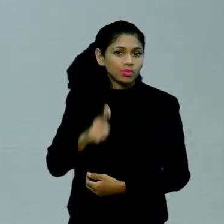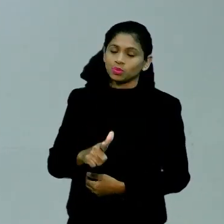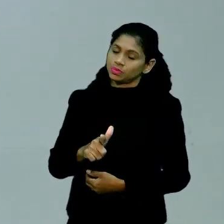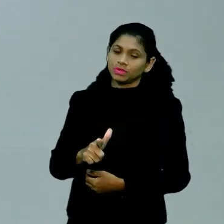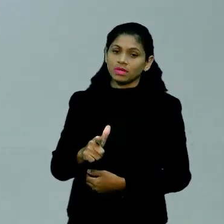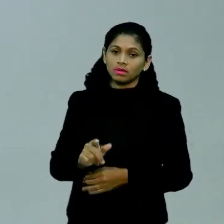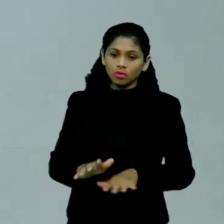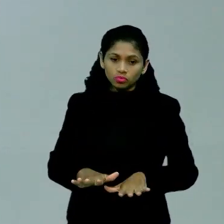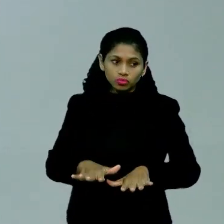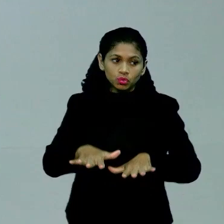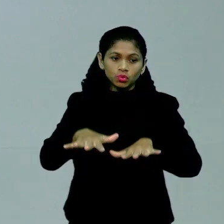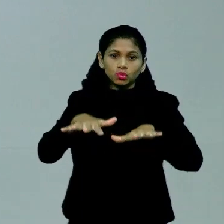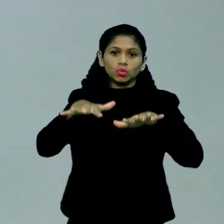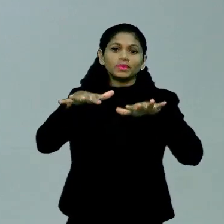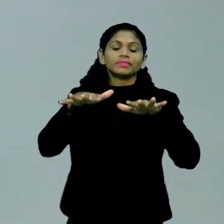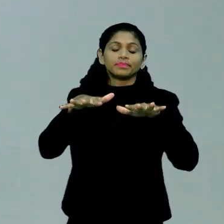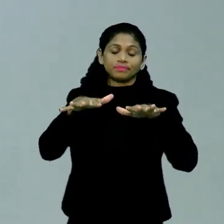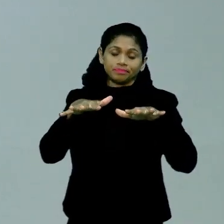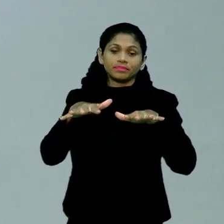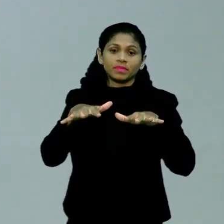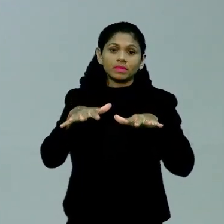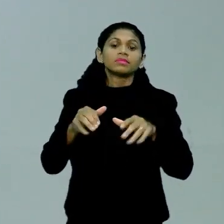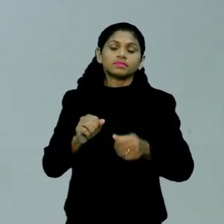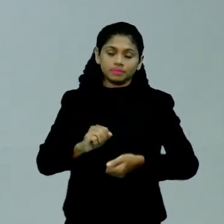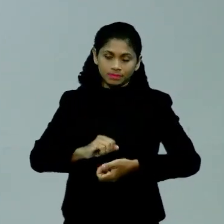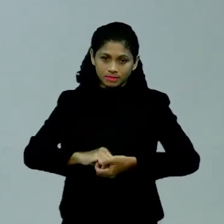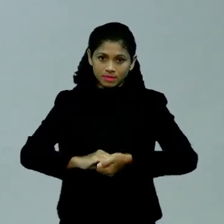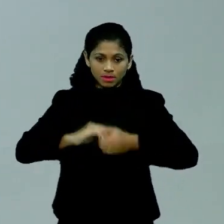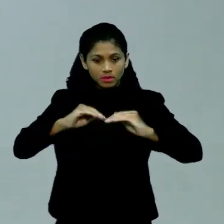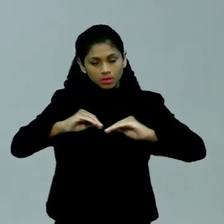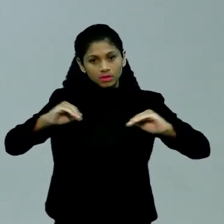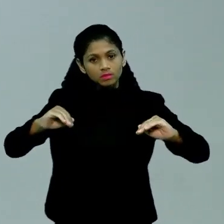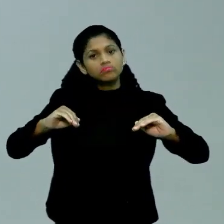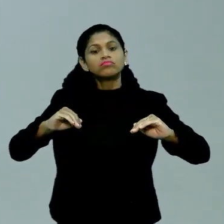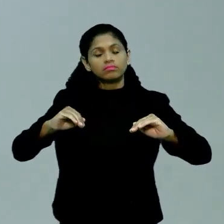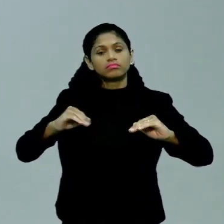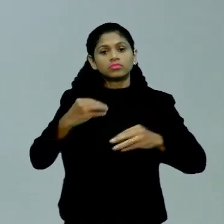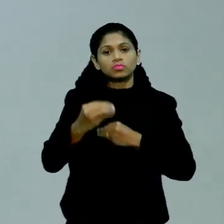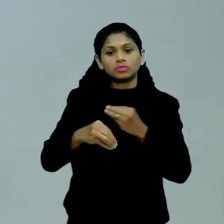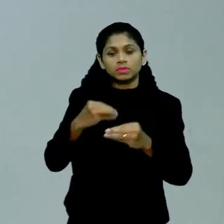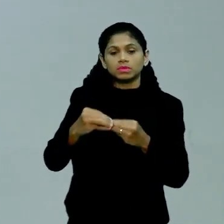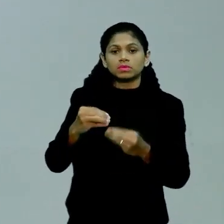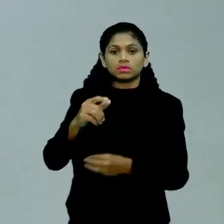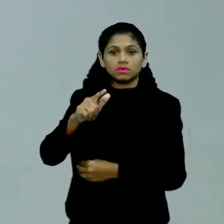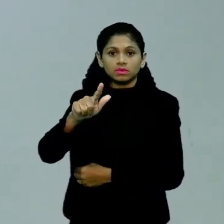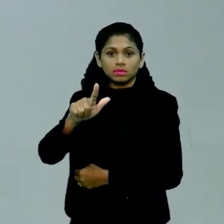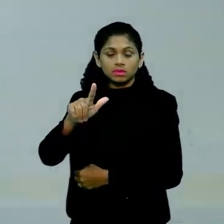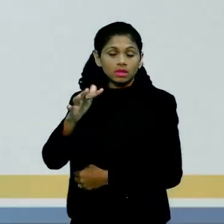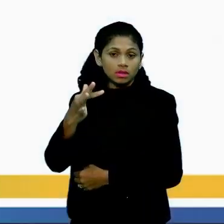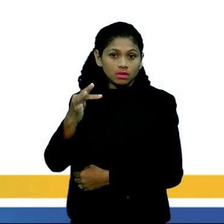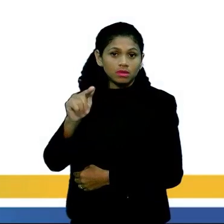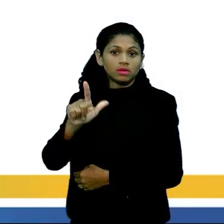é flutuar. Por isso que o nome do processo da separação de mistura é flotação. Então não